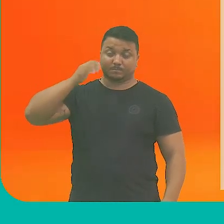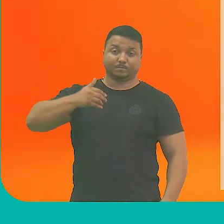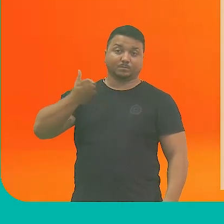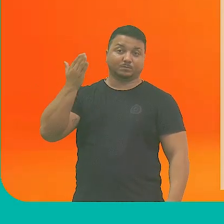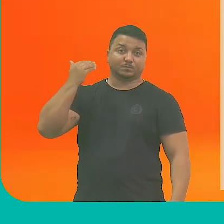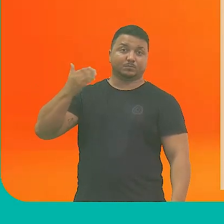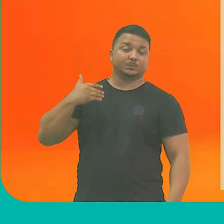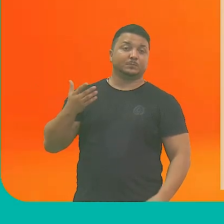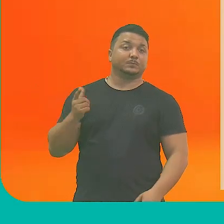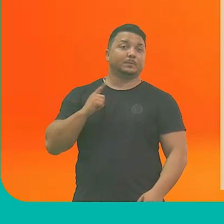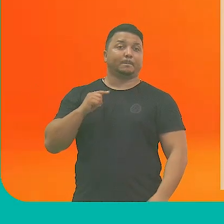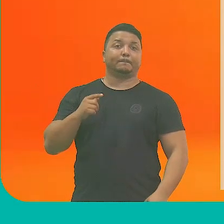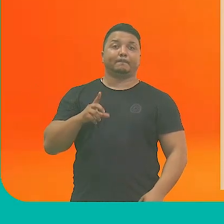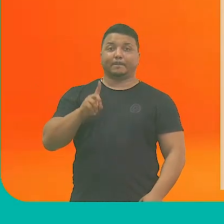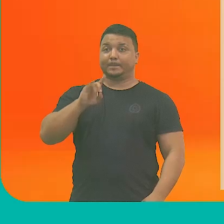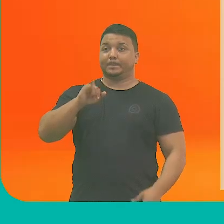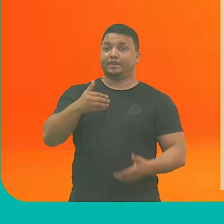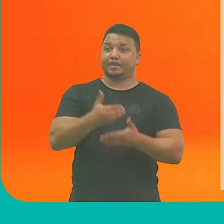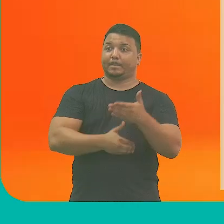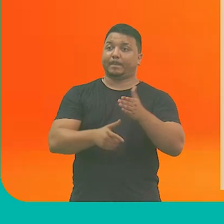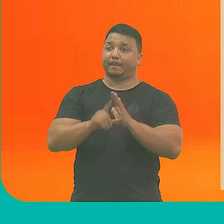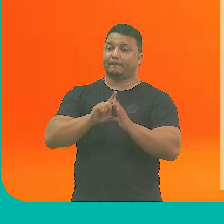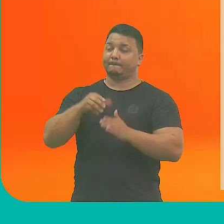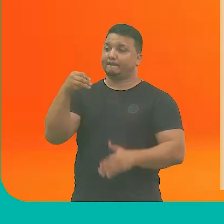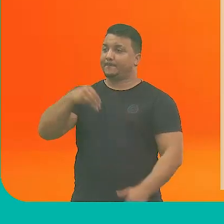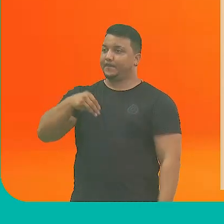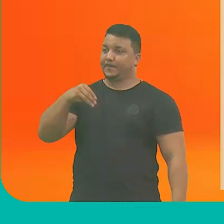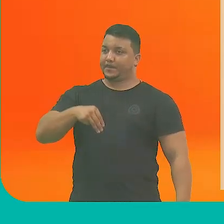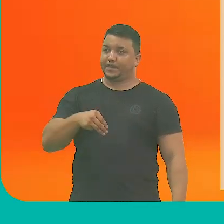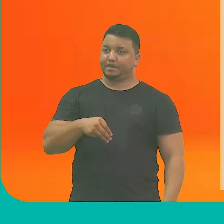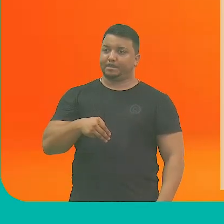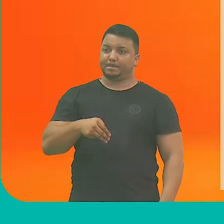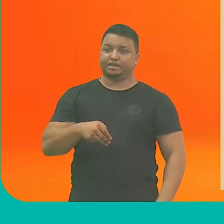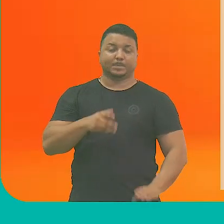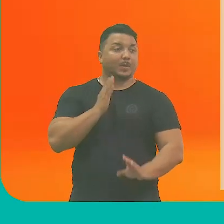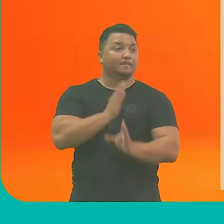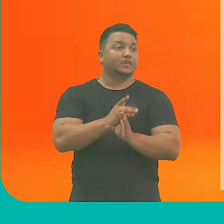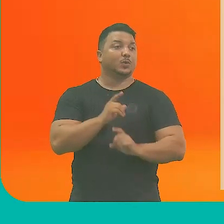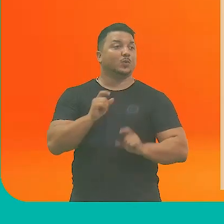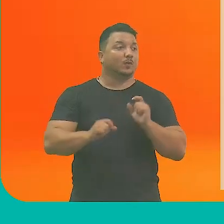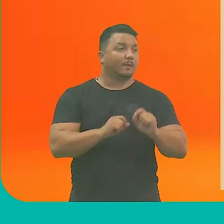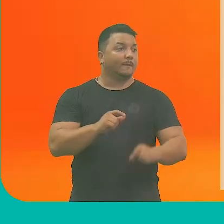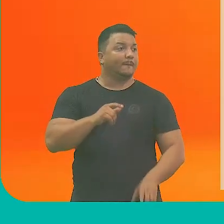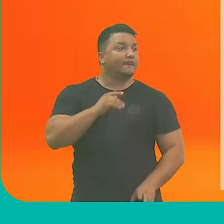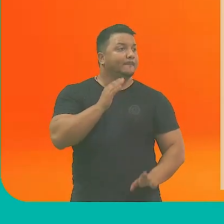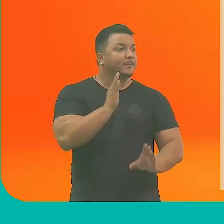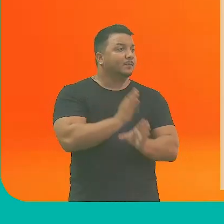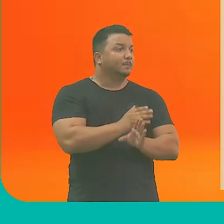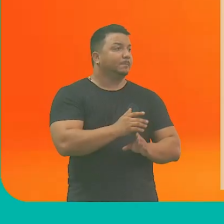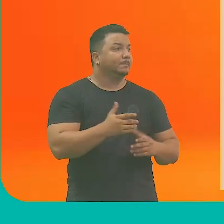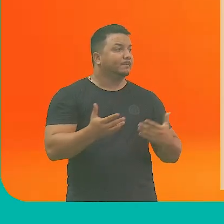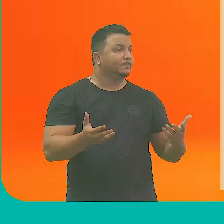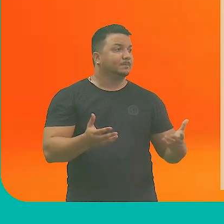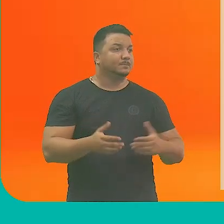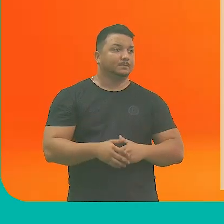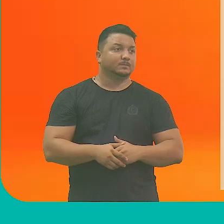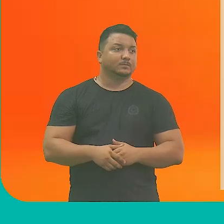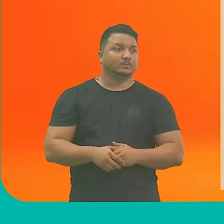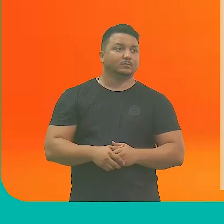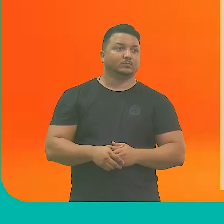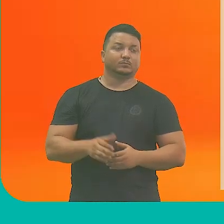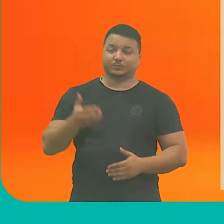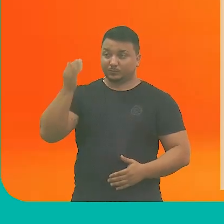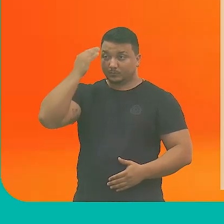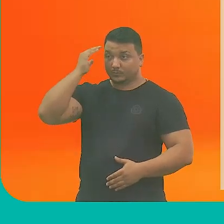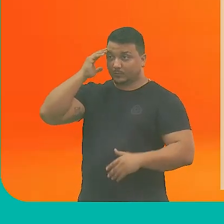no aulão um dia antes da prova de matemática, pelo fato não só de, vamos entender